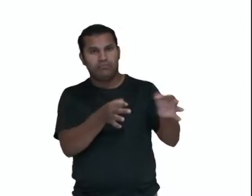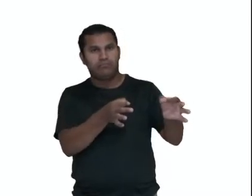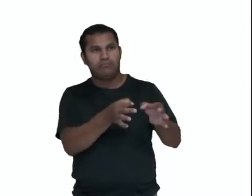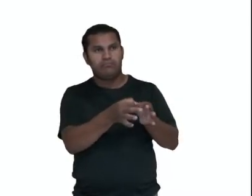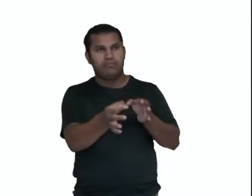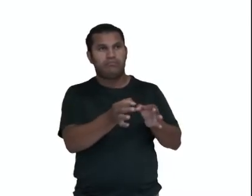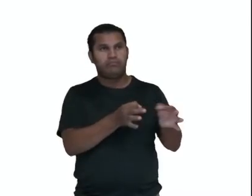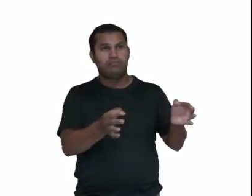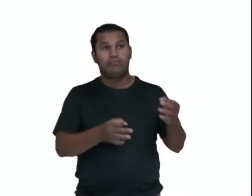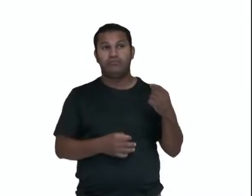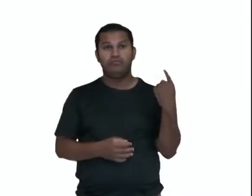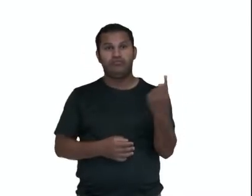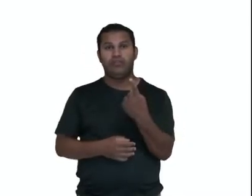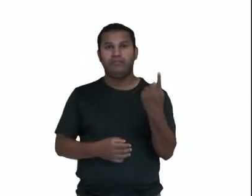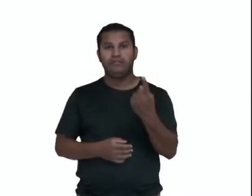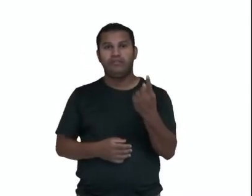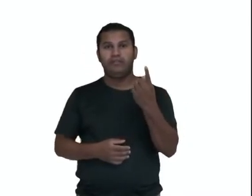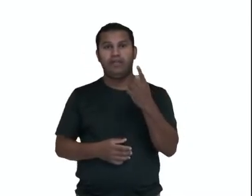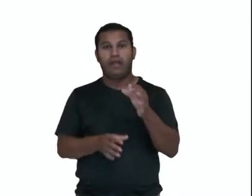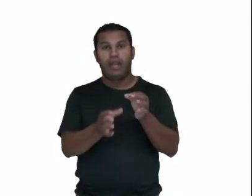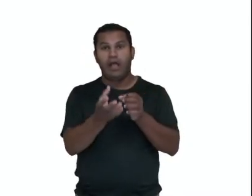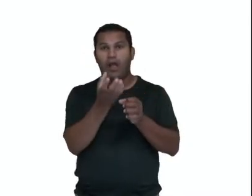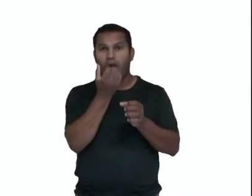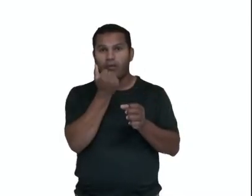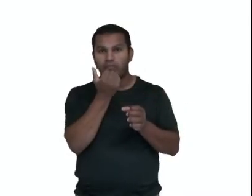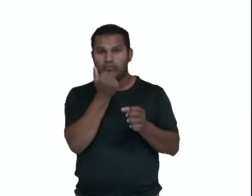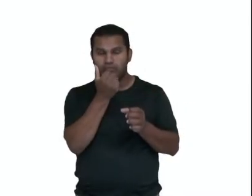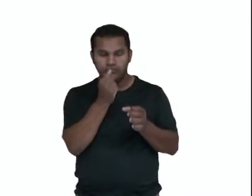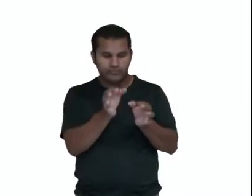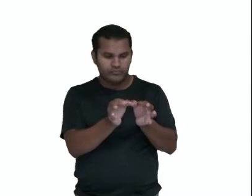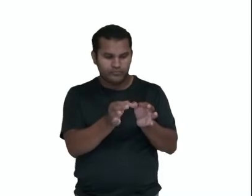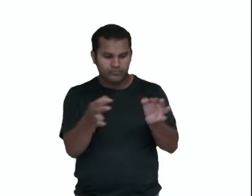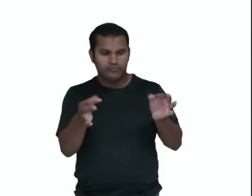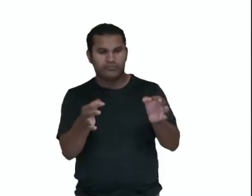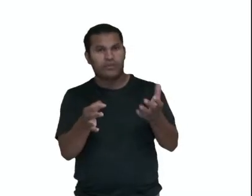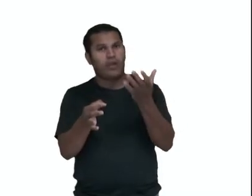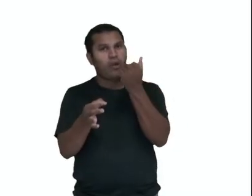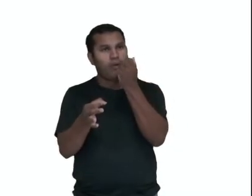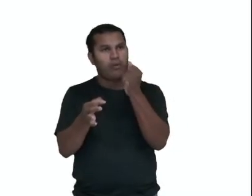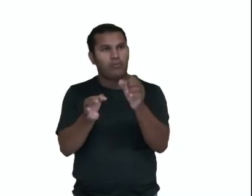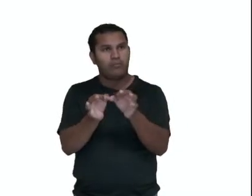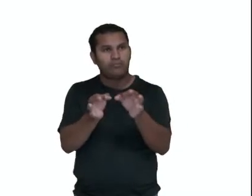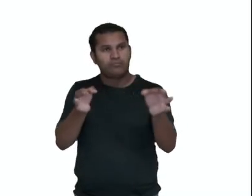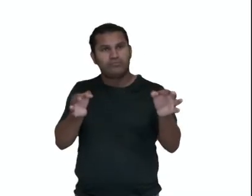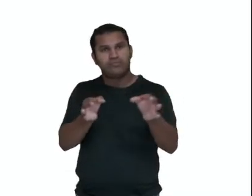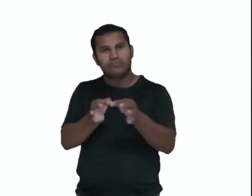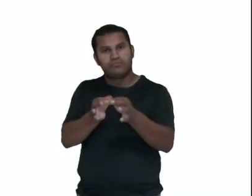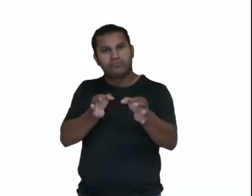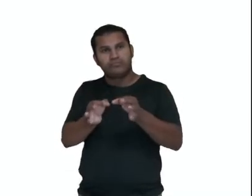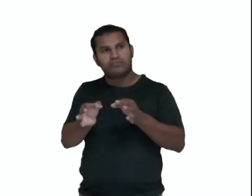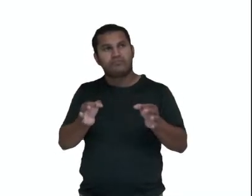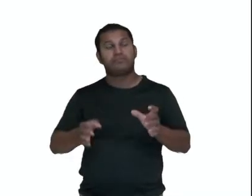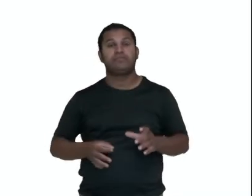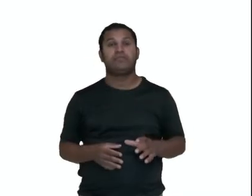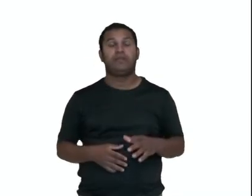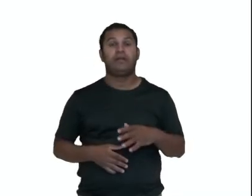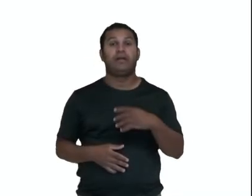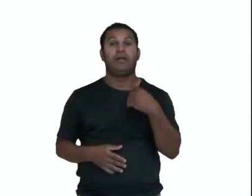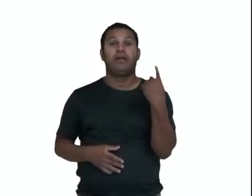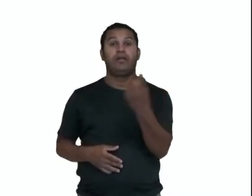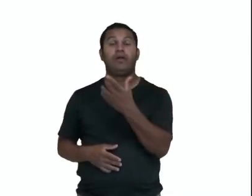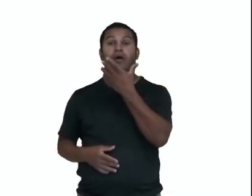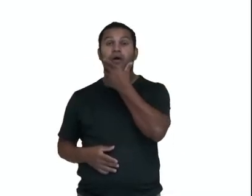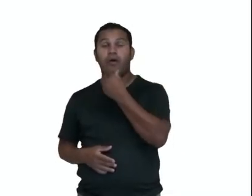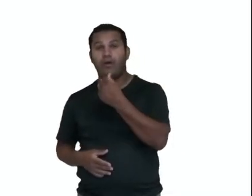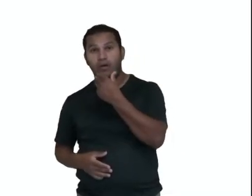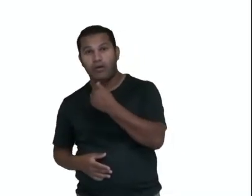elas se dividem. Os seres humanos fazem reprodução sexuada, ou seja, ocorre troca de gametas. Nessa imagem tem